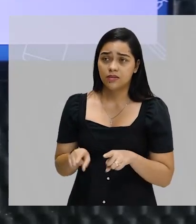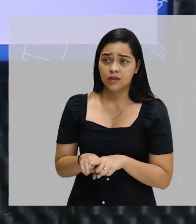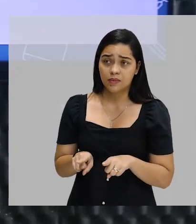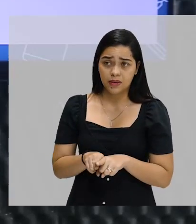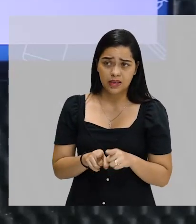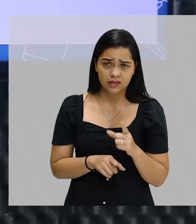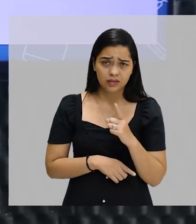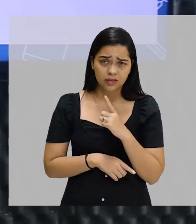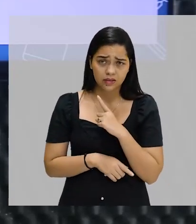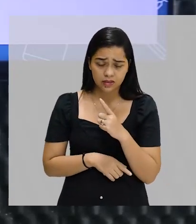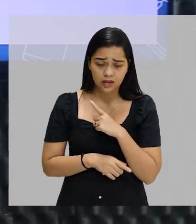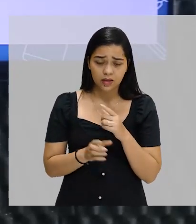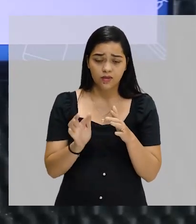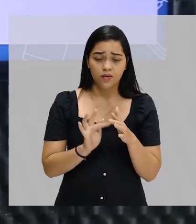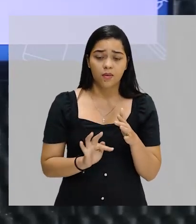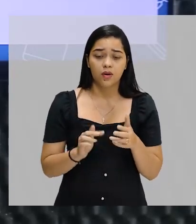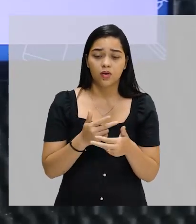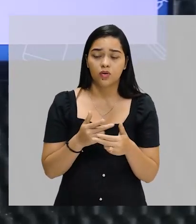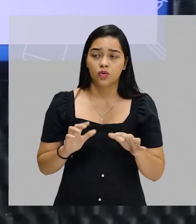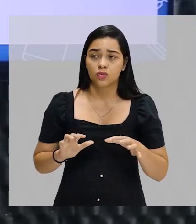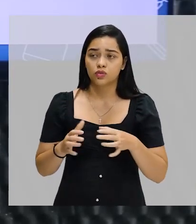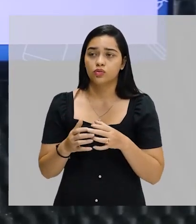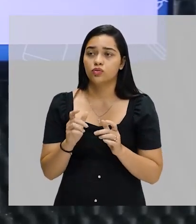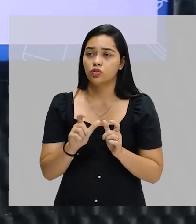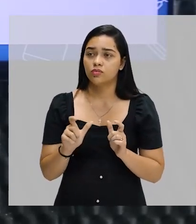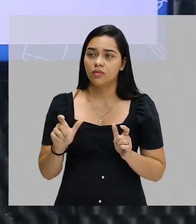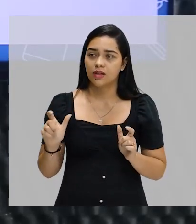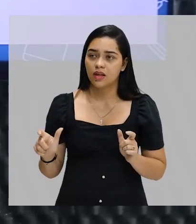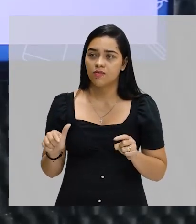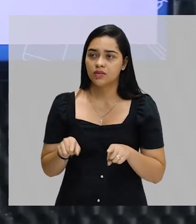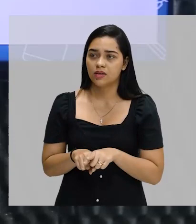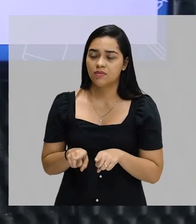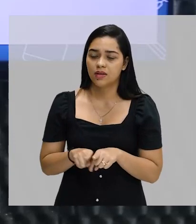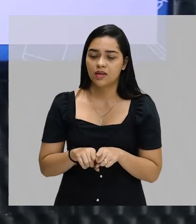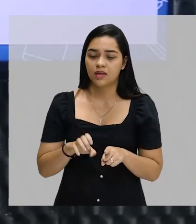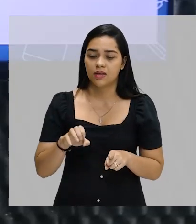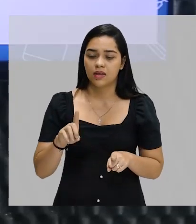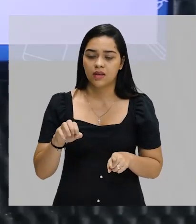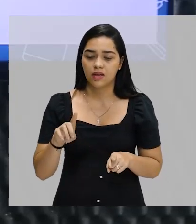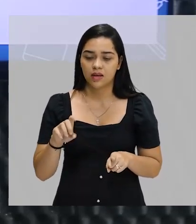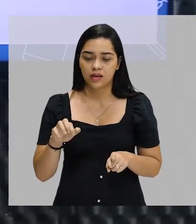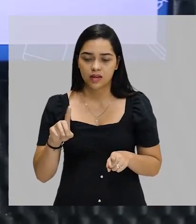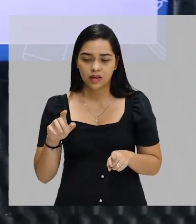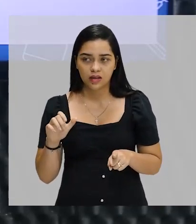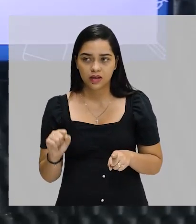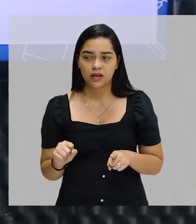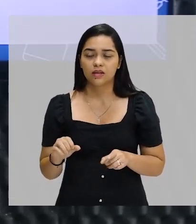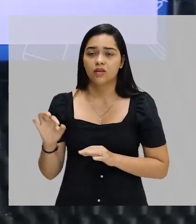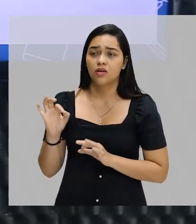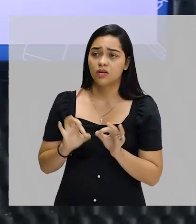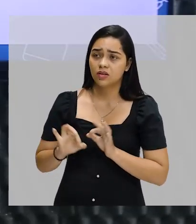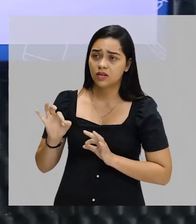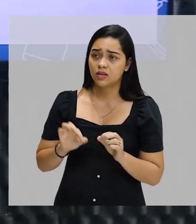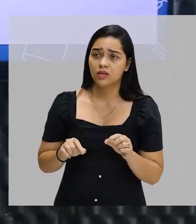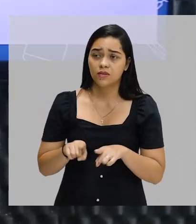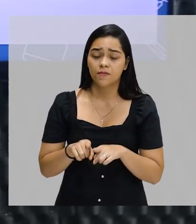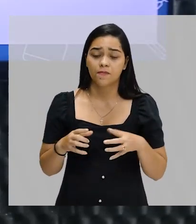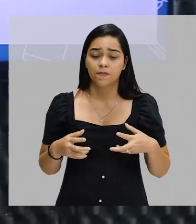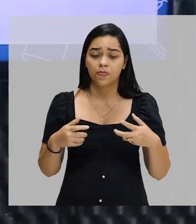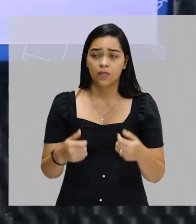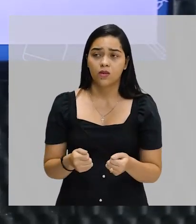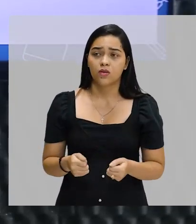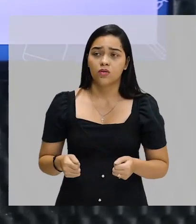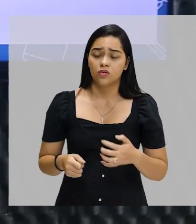um enunciado formado por um conjunto de palavras encadeadas, ordenadas, todas